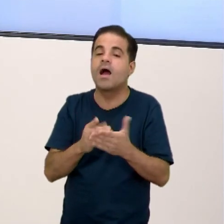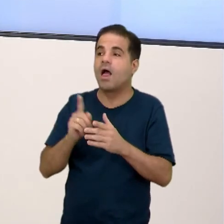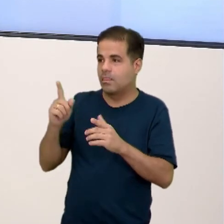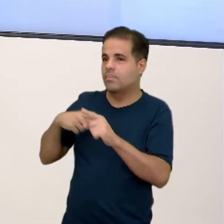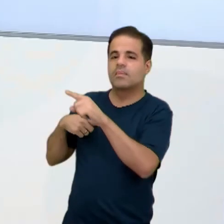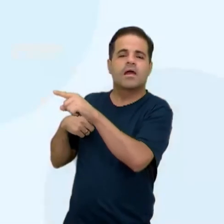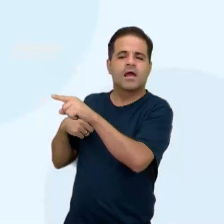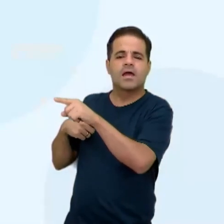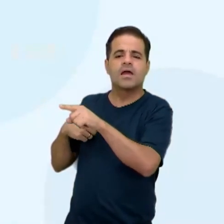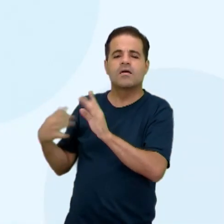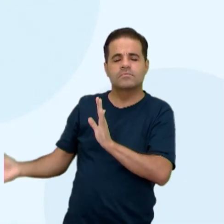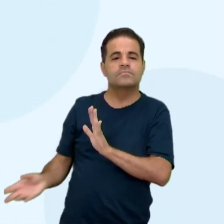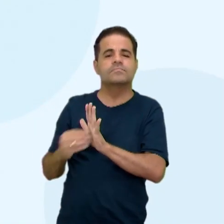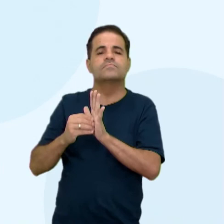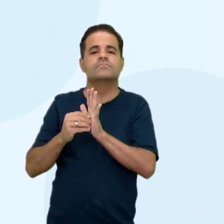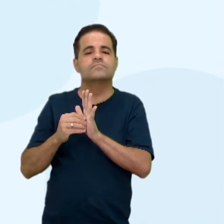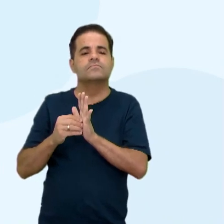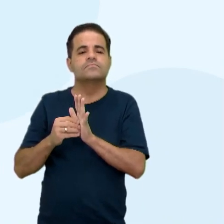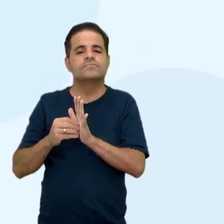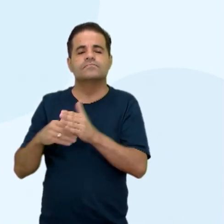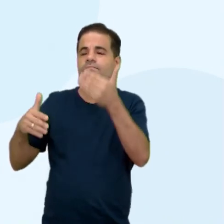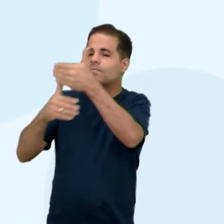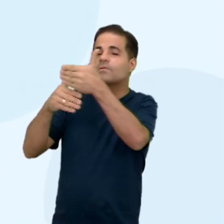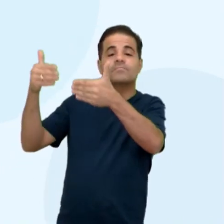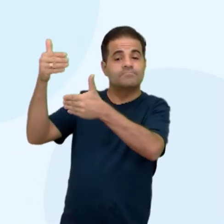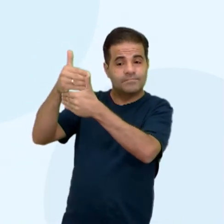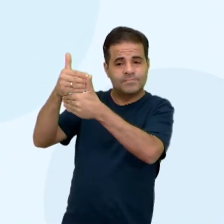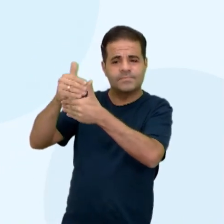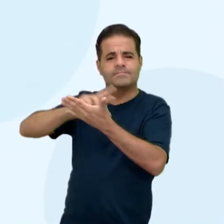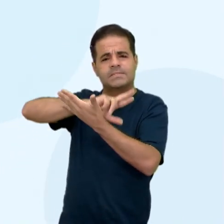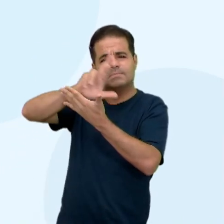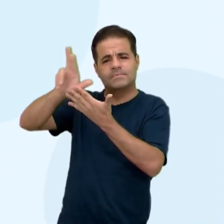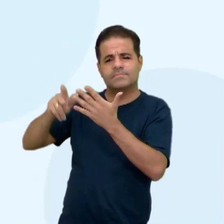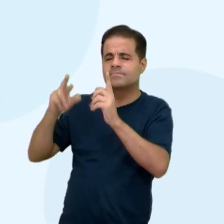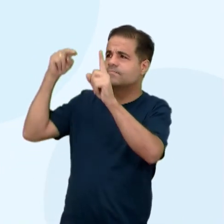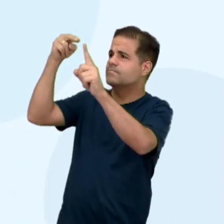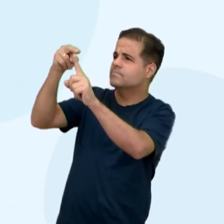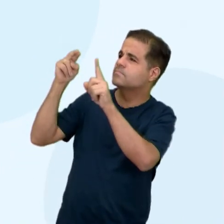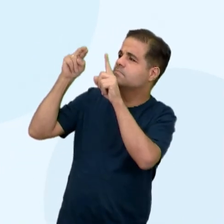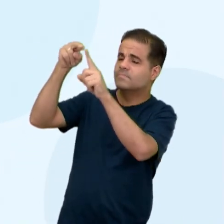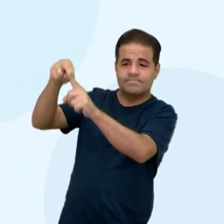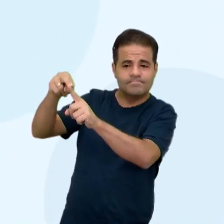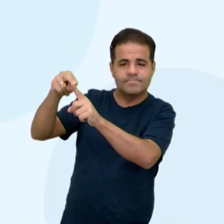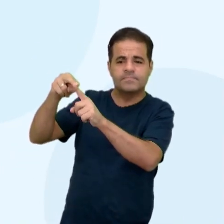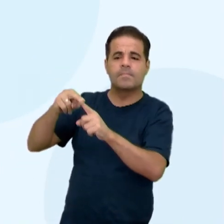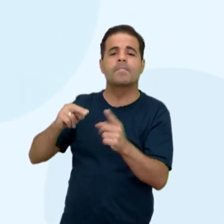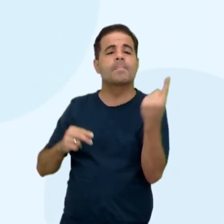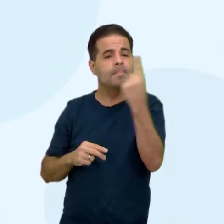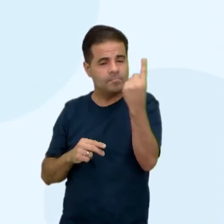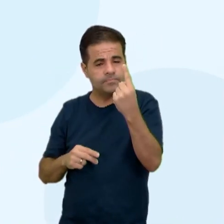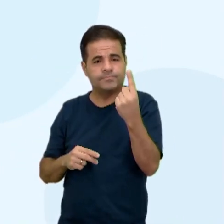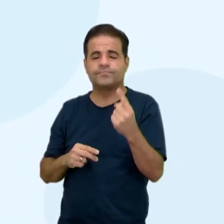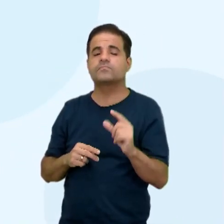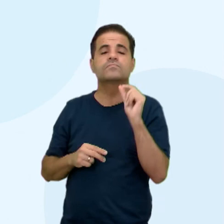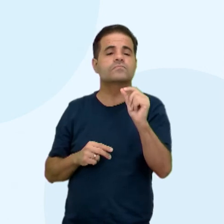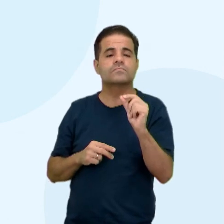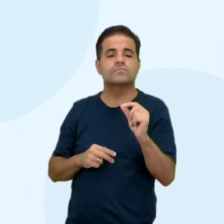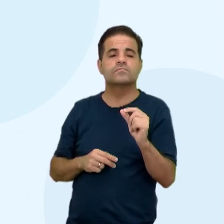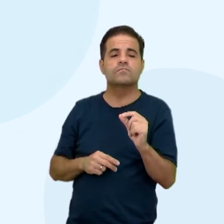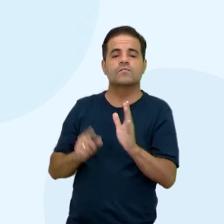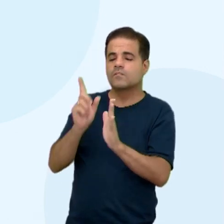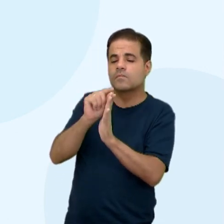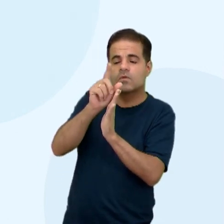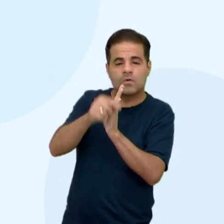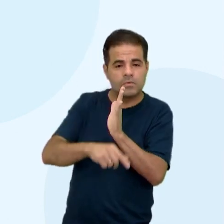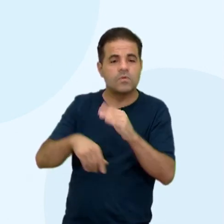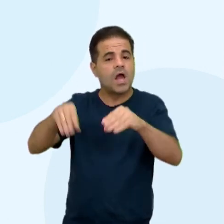temos, vamos deixar para vocês um slide aí com várias referências. A primeira referência aí é um artigo